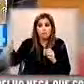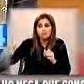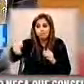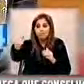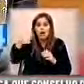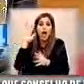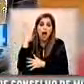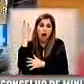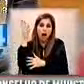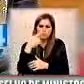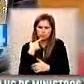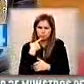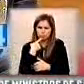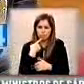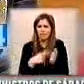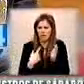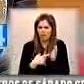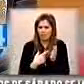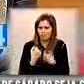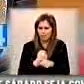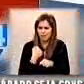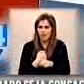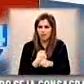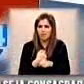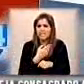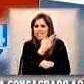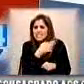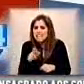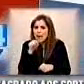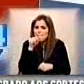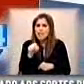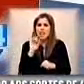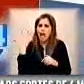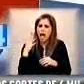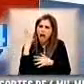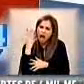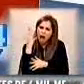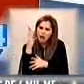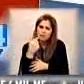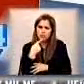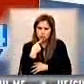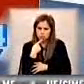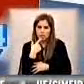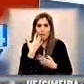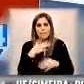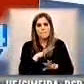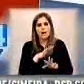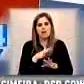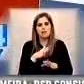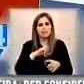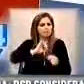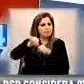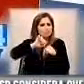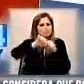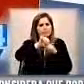temos muito trabalho. São 100 mil árvores, é muita coisa, mas num universo tão grande, com tantas árvores destruídas, nomeadamente